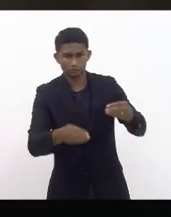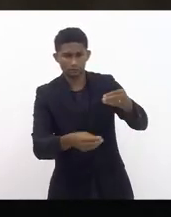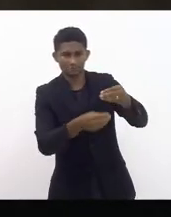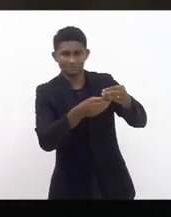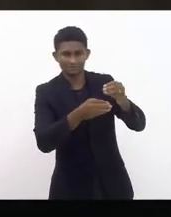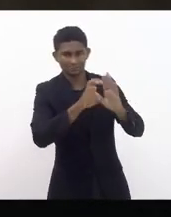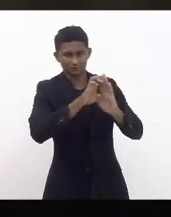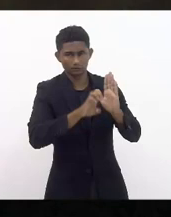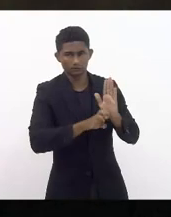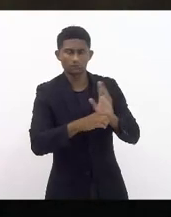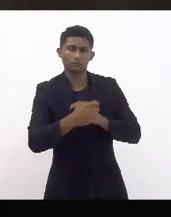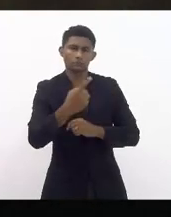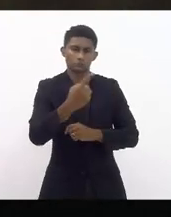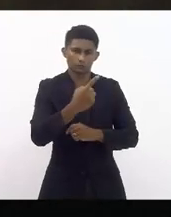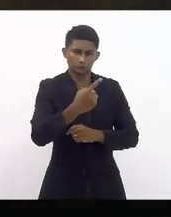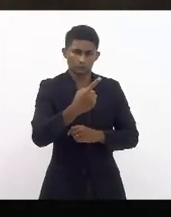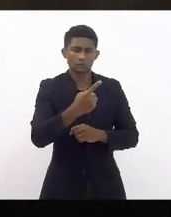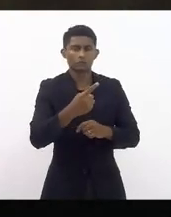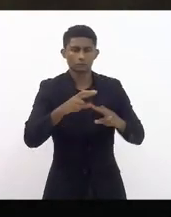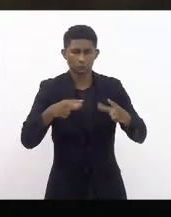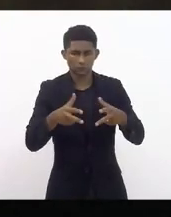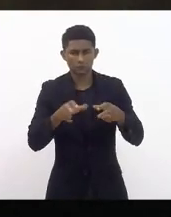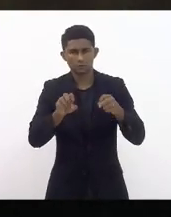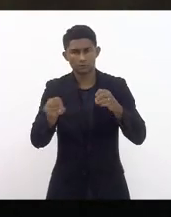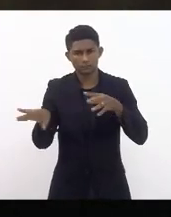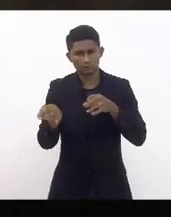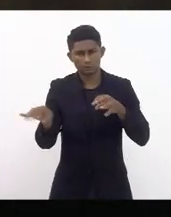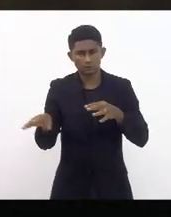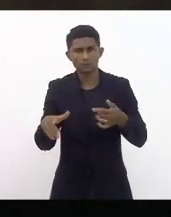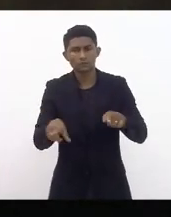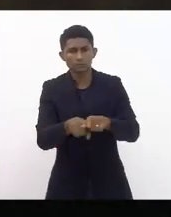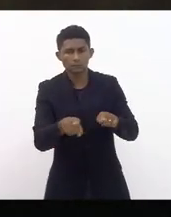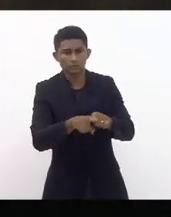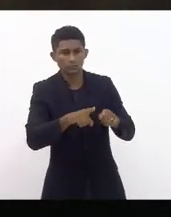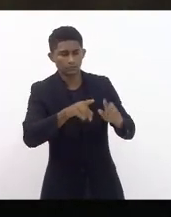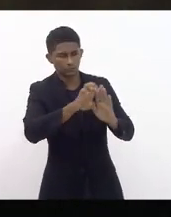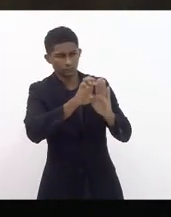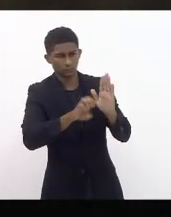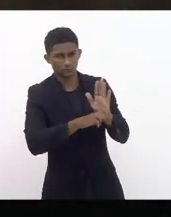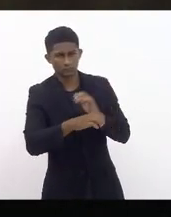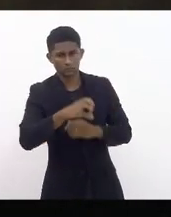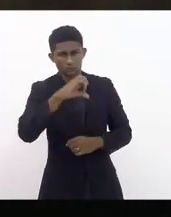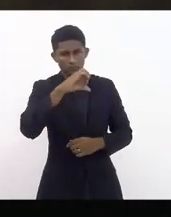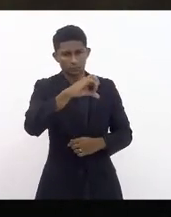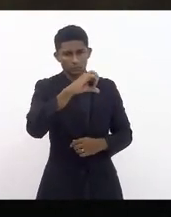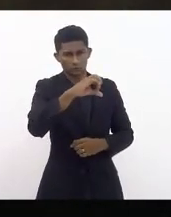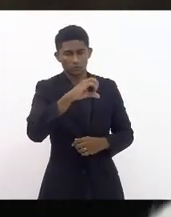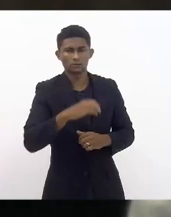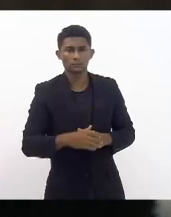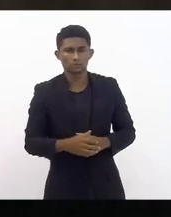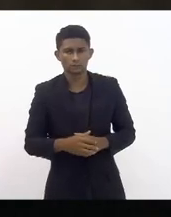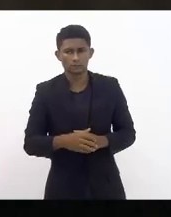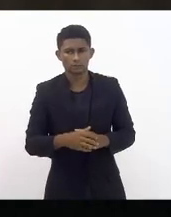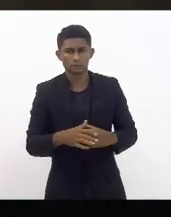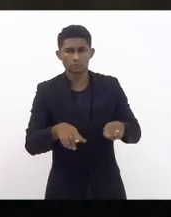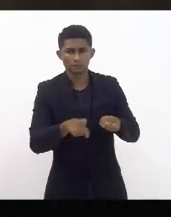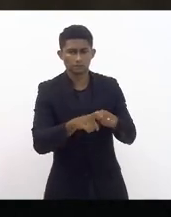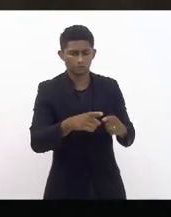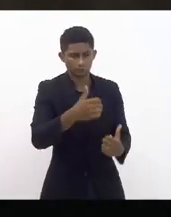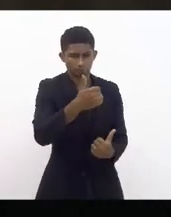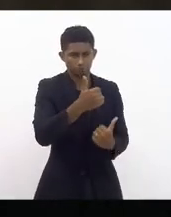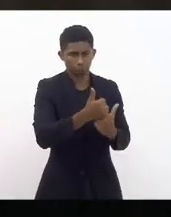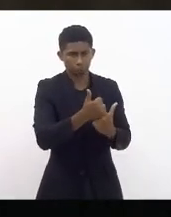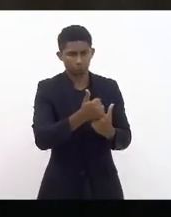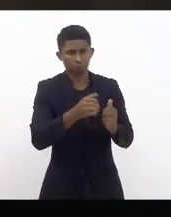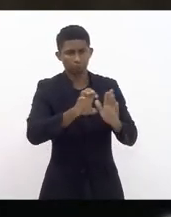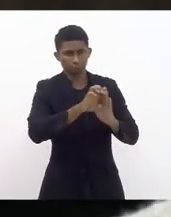emenda 1 da Comissão de Educação e emenda 9. Favorável com subemenda aglutinativa